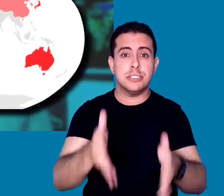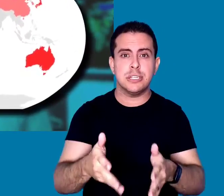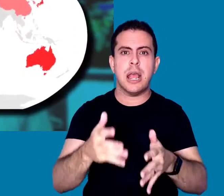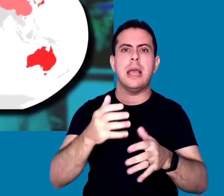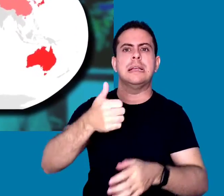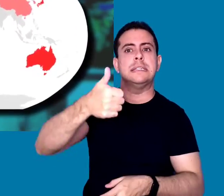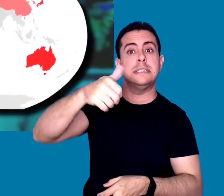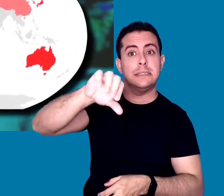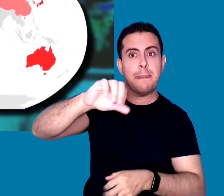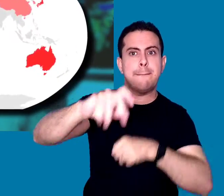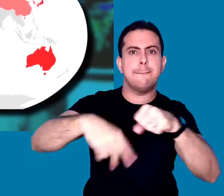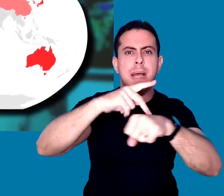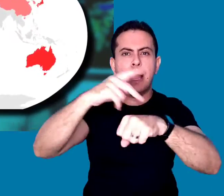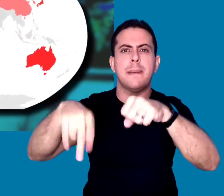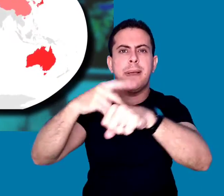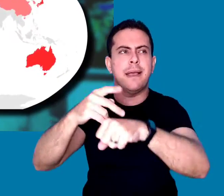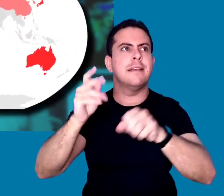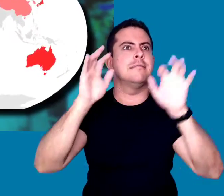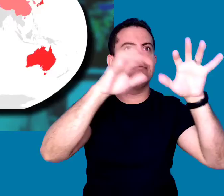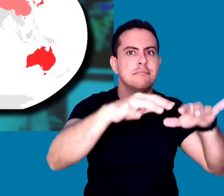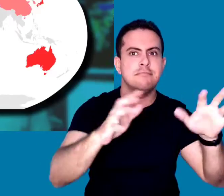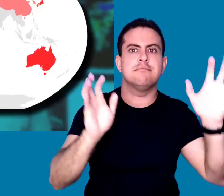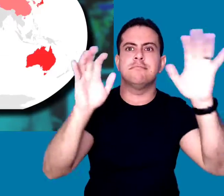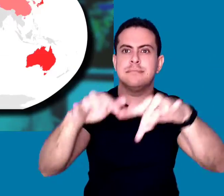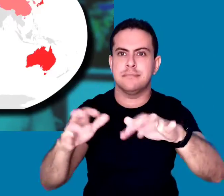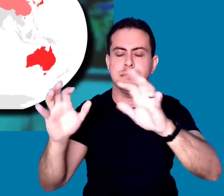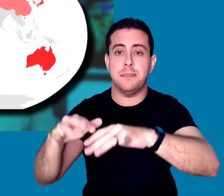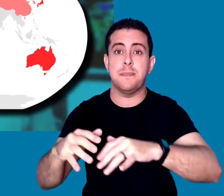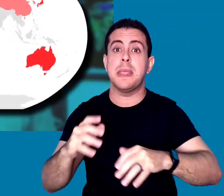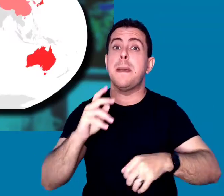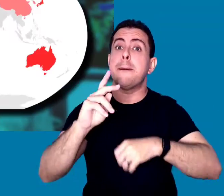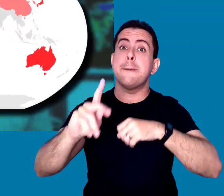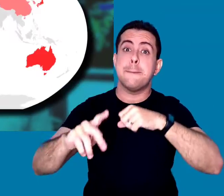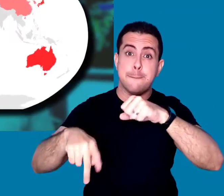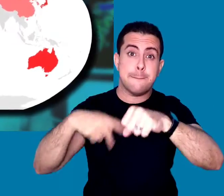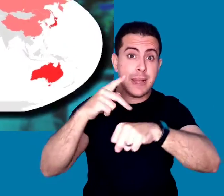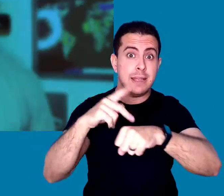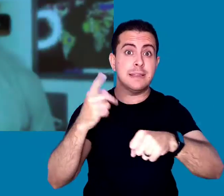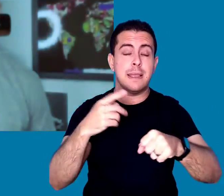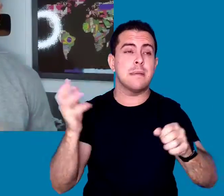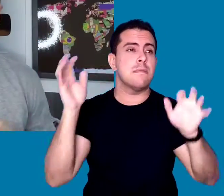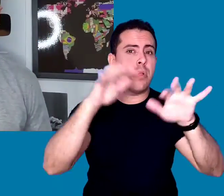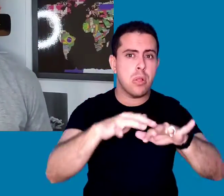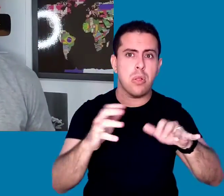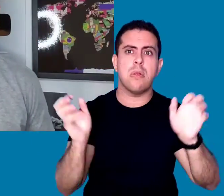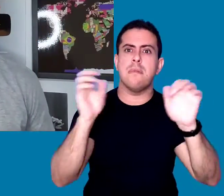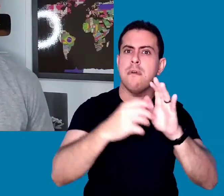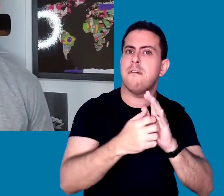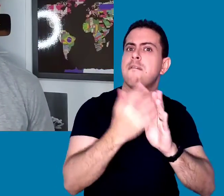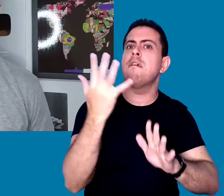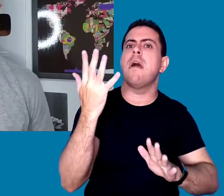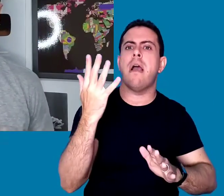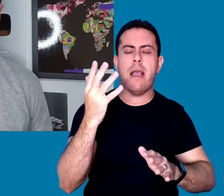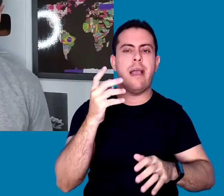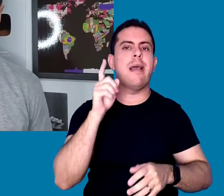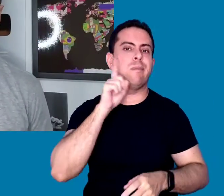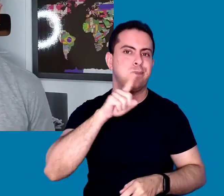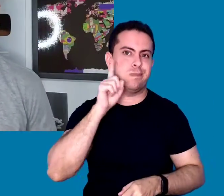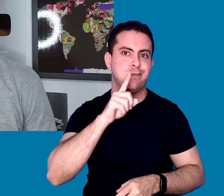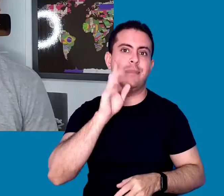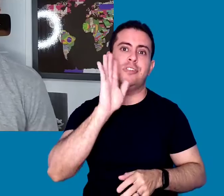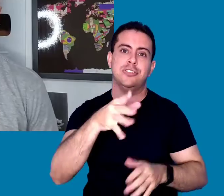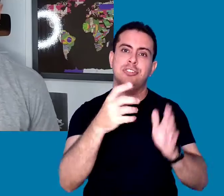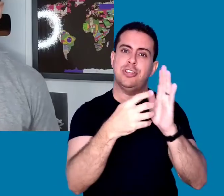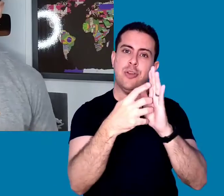as Olimpíadas. O país que mais sediou os Jogos até o momento foi os Estados Unidos, com 4 edições.